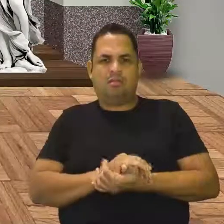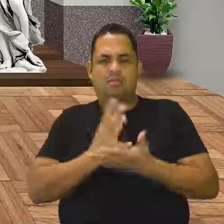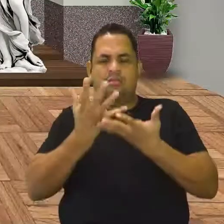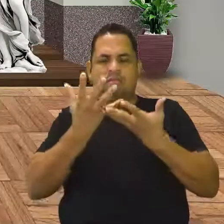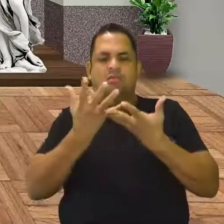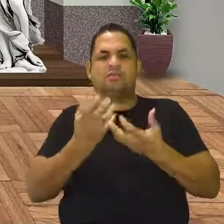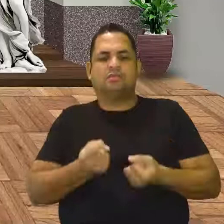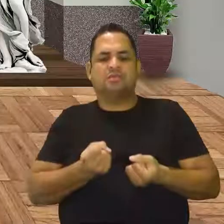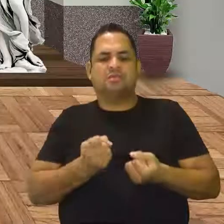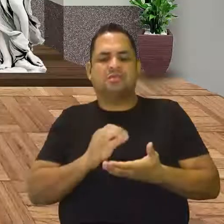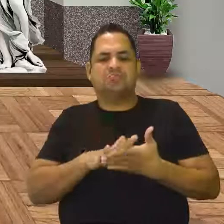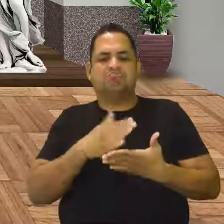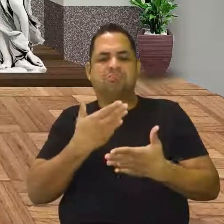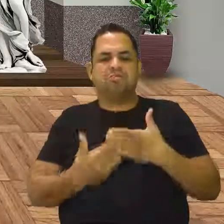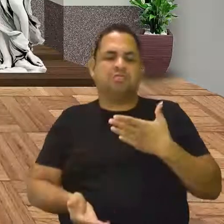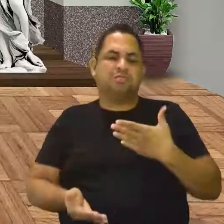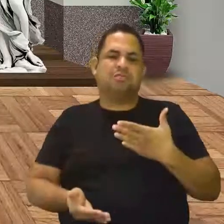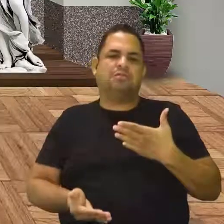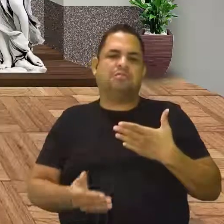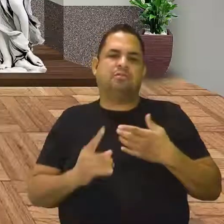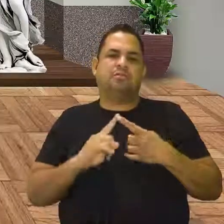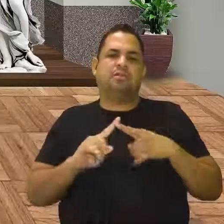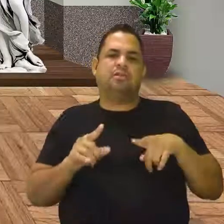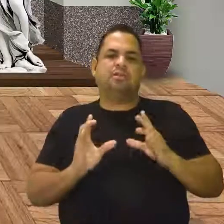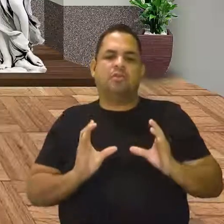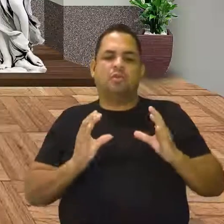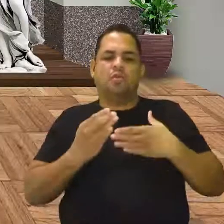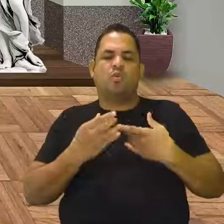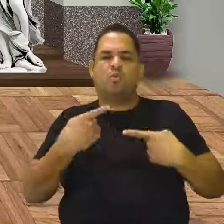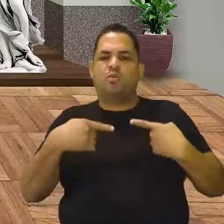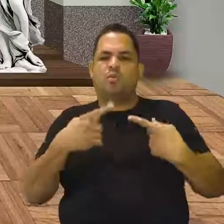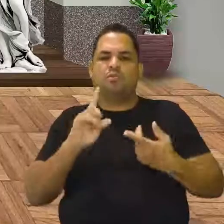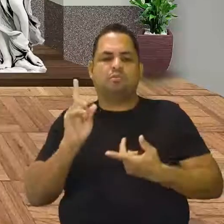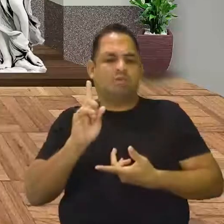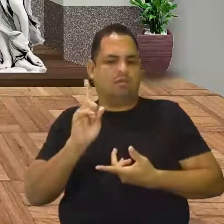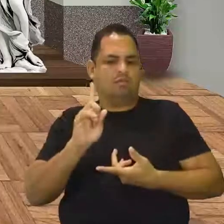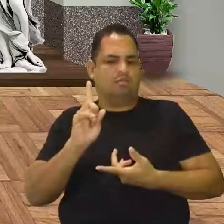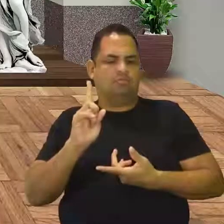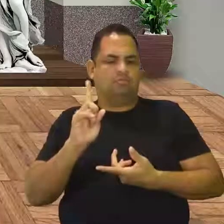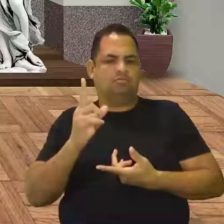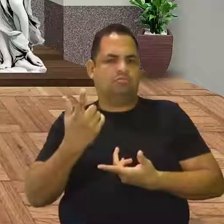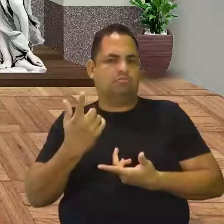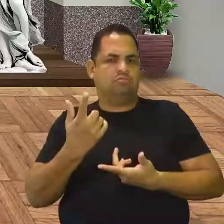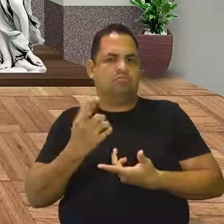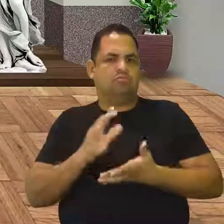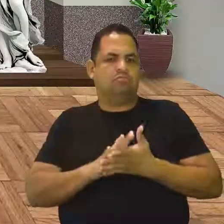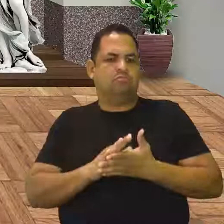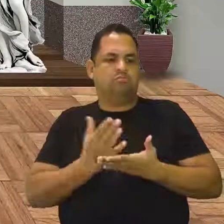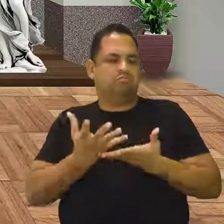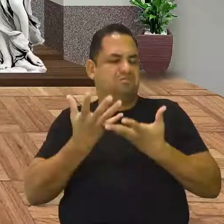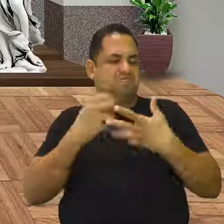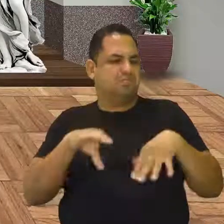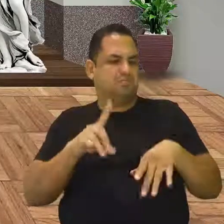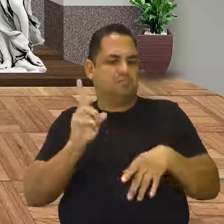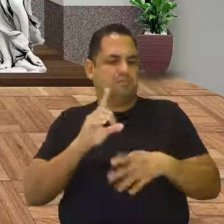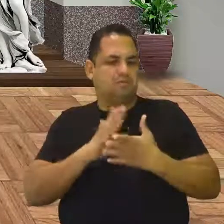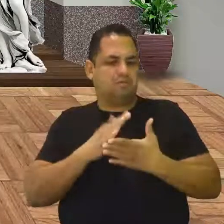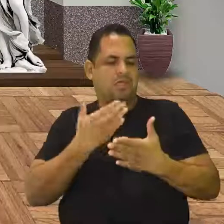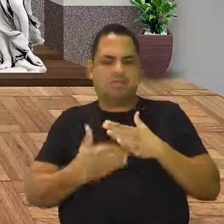aceita a princípio a derrota. Só que seu grupo político disse: não, Getúlio, você não tem que aceitar a derrota,